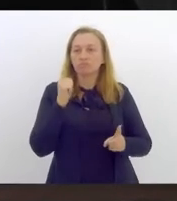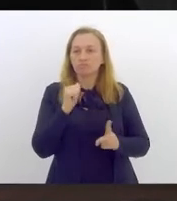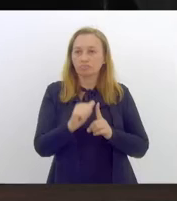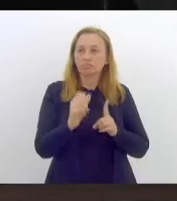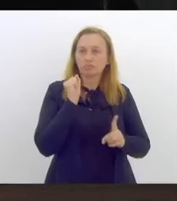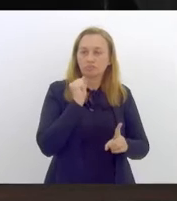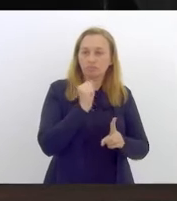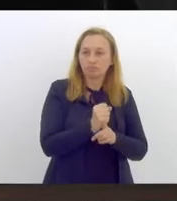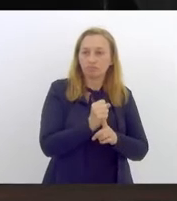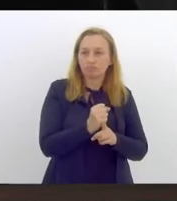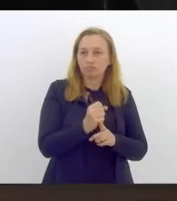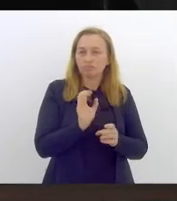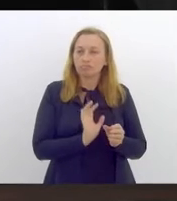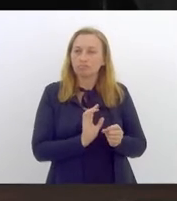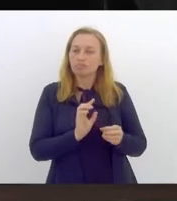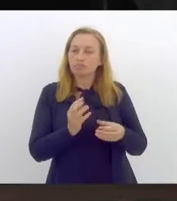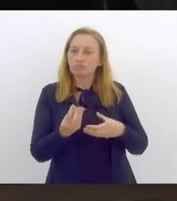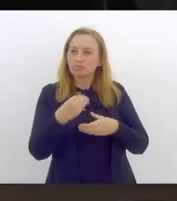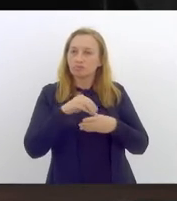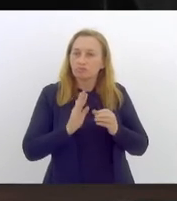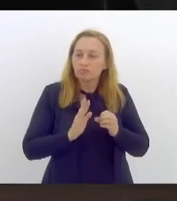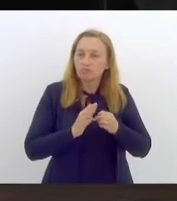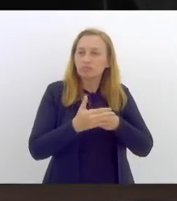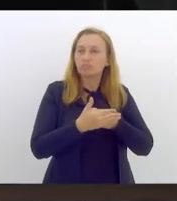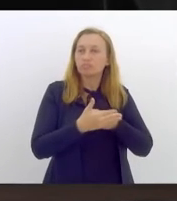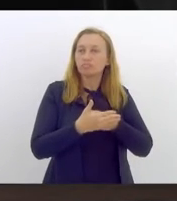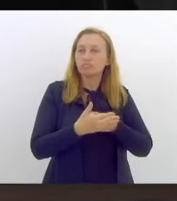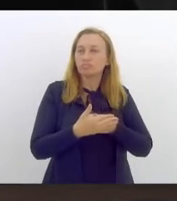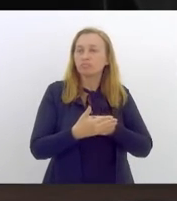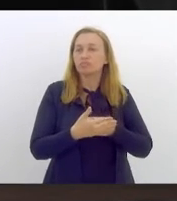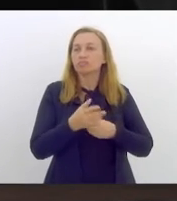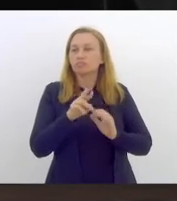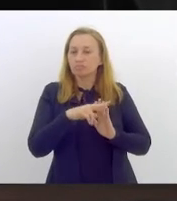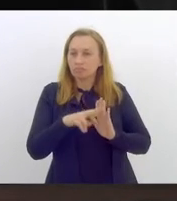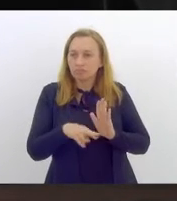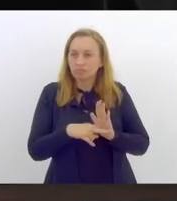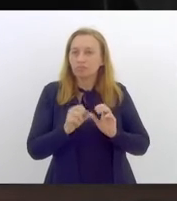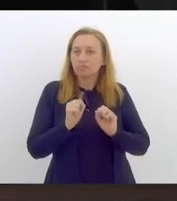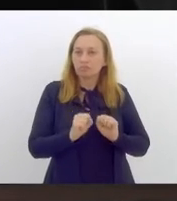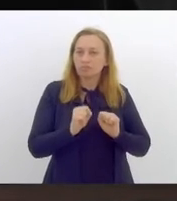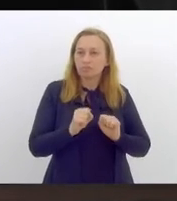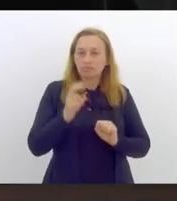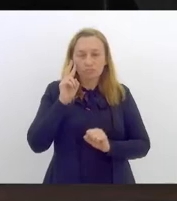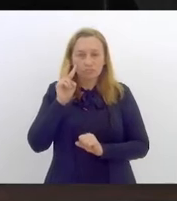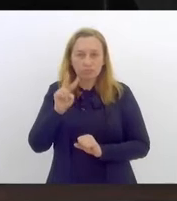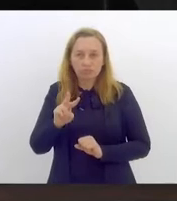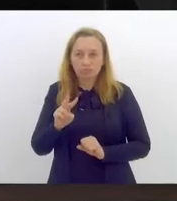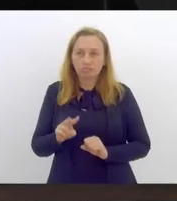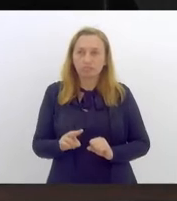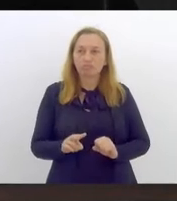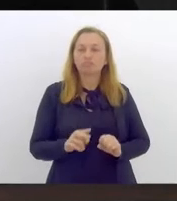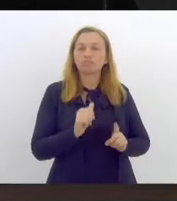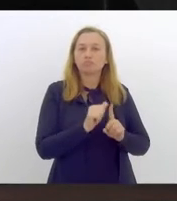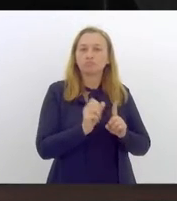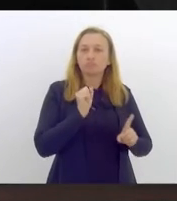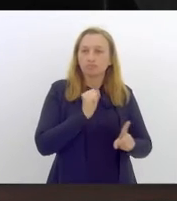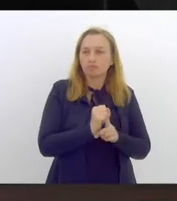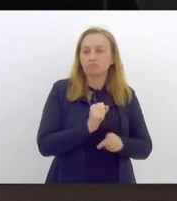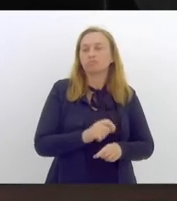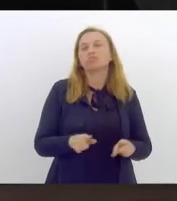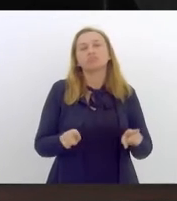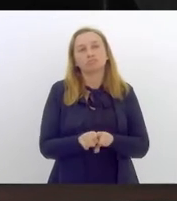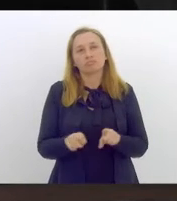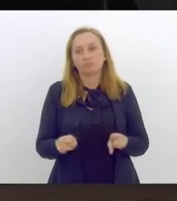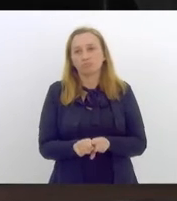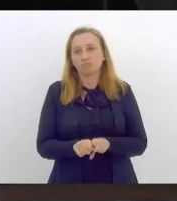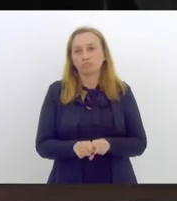que por trás de um desaparecimento de mulher, via de regra, nós podemos estar diante de um caso de feminicídio.